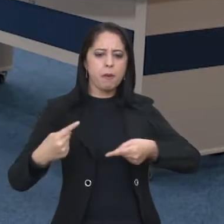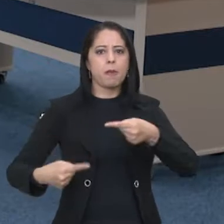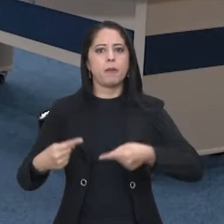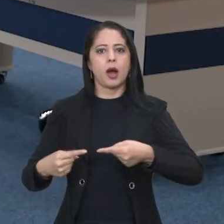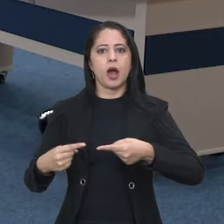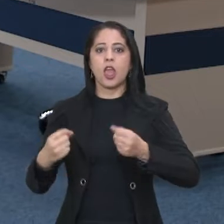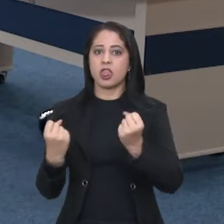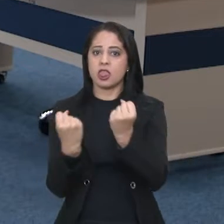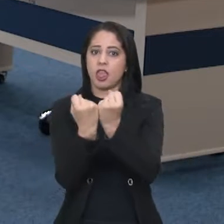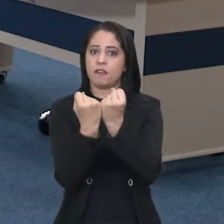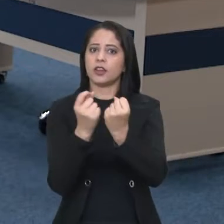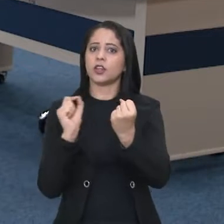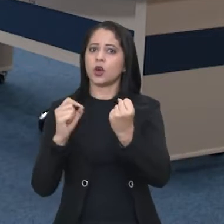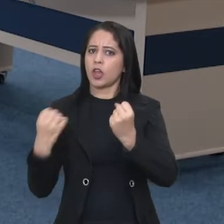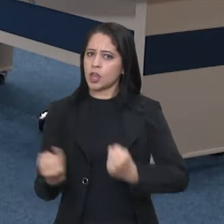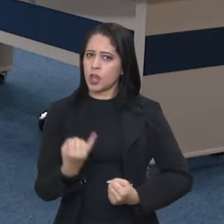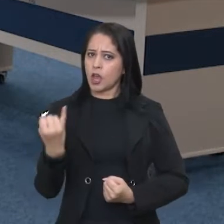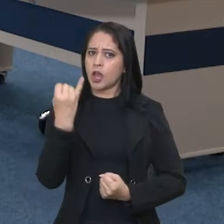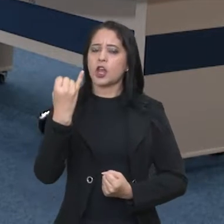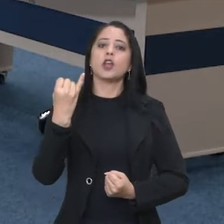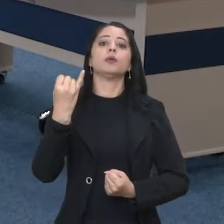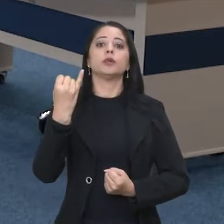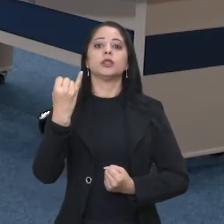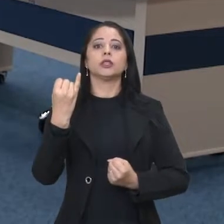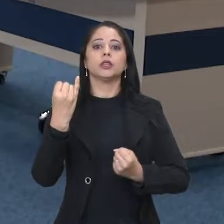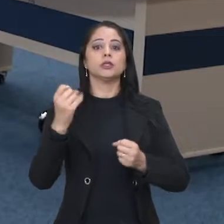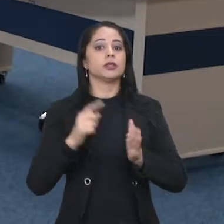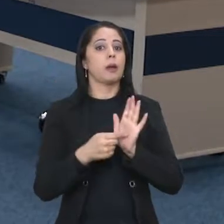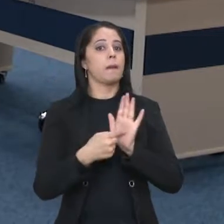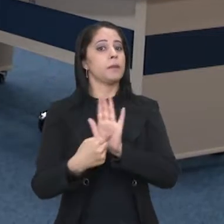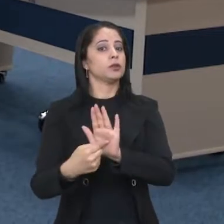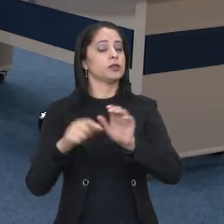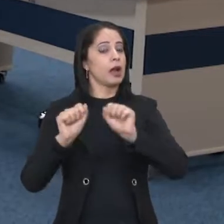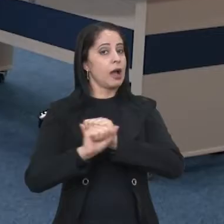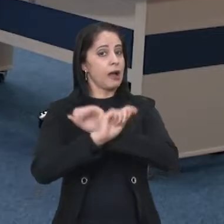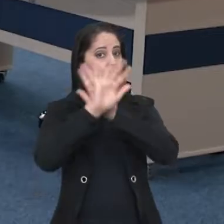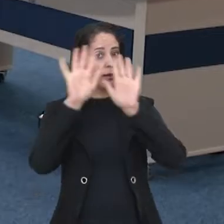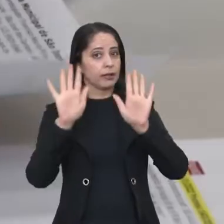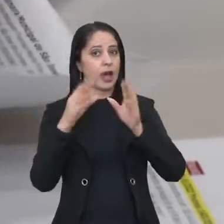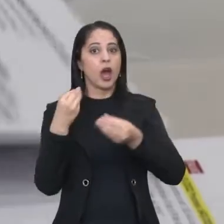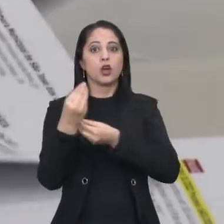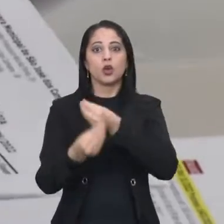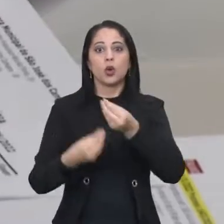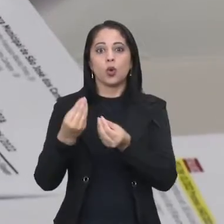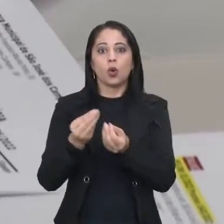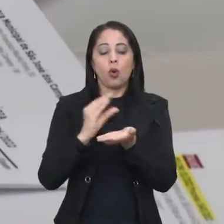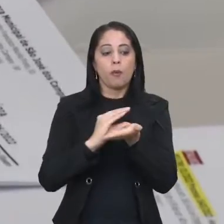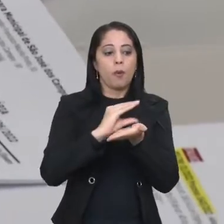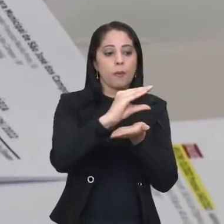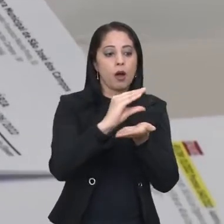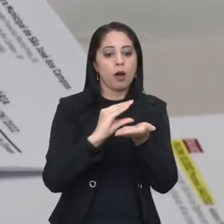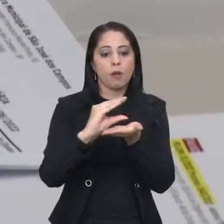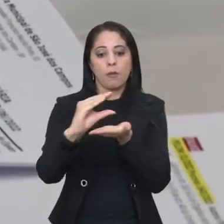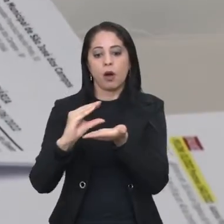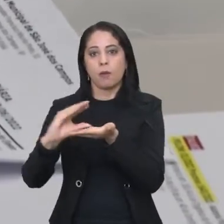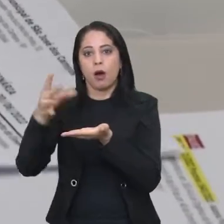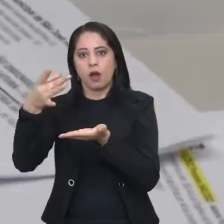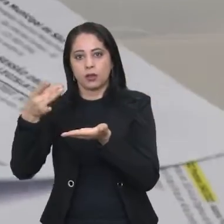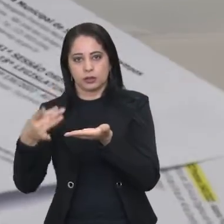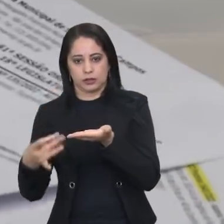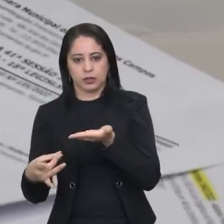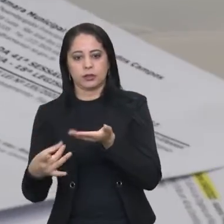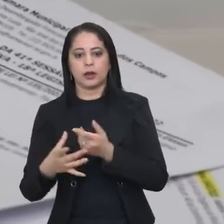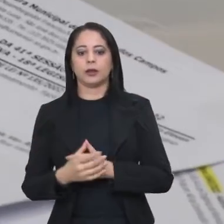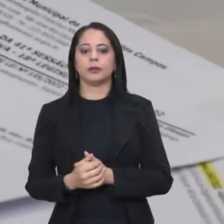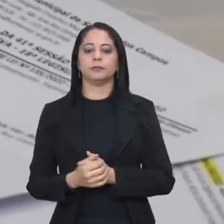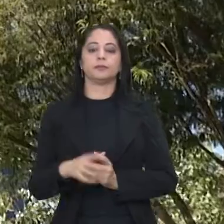debateram sobre a matéria e defenderam a importância de apurar com transparência e cuidado a destinação de verbas